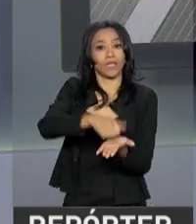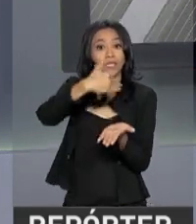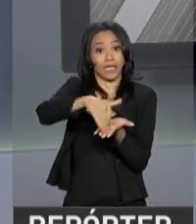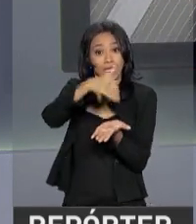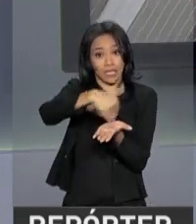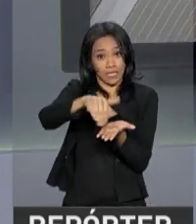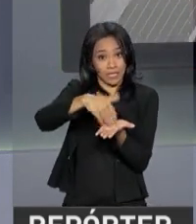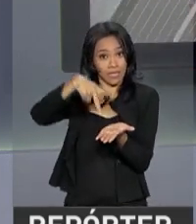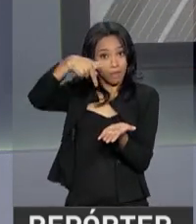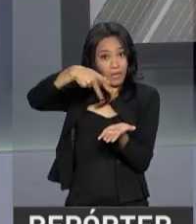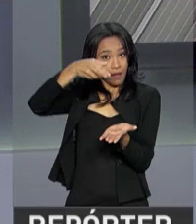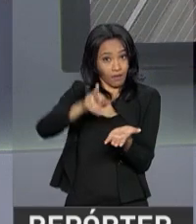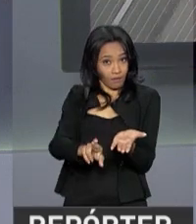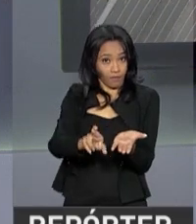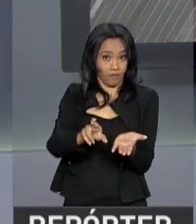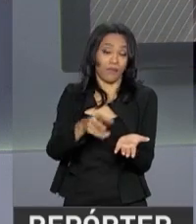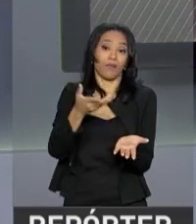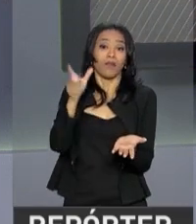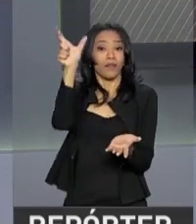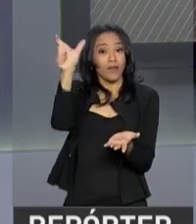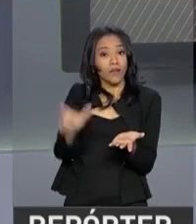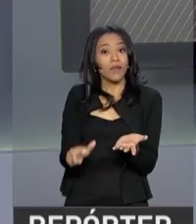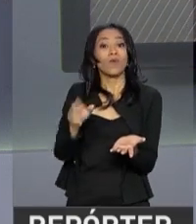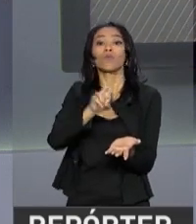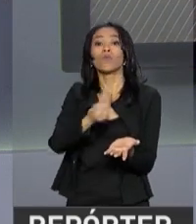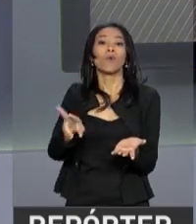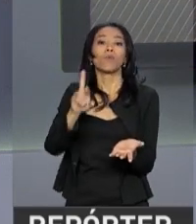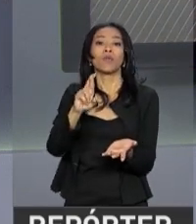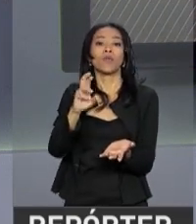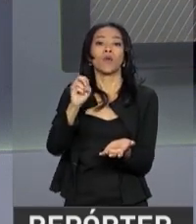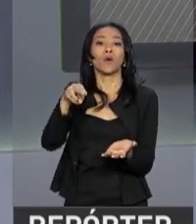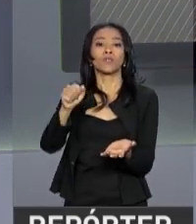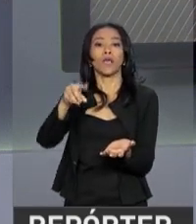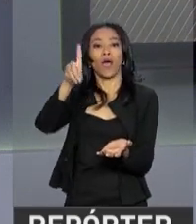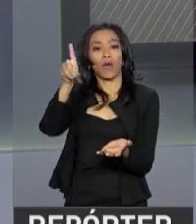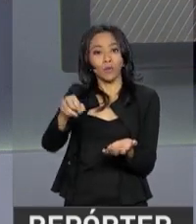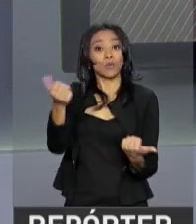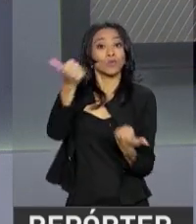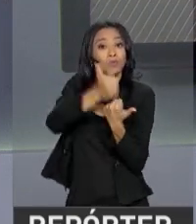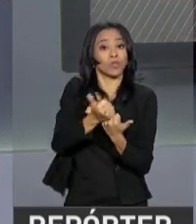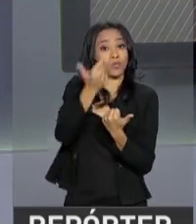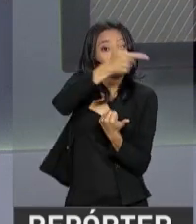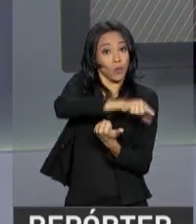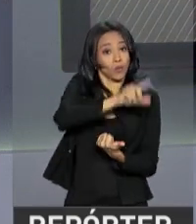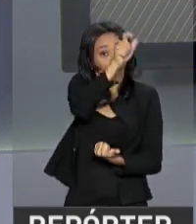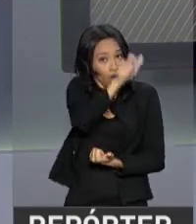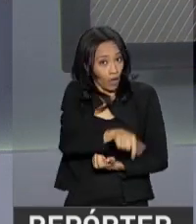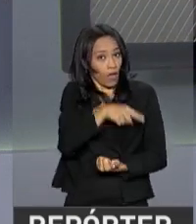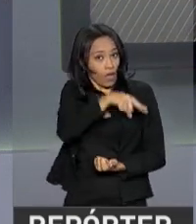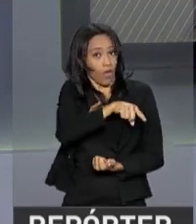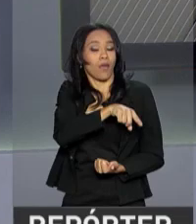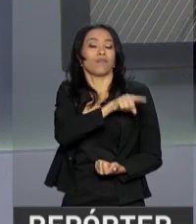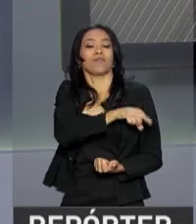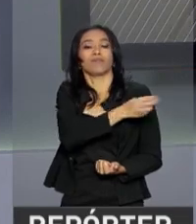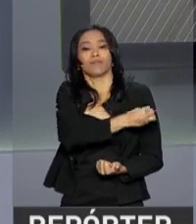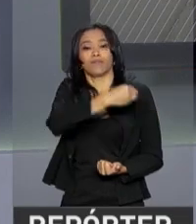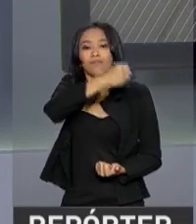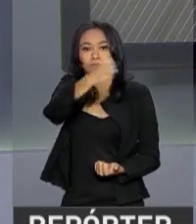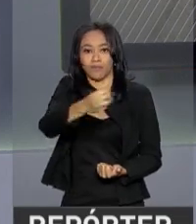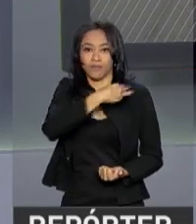ronaldo fonseca ele assume no lugar do ministro moreira franco que agora é o chefe da pasta de minas e